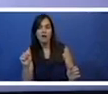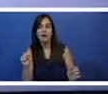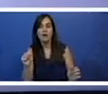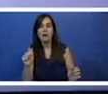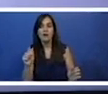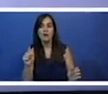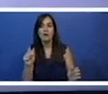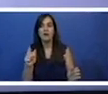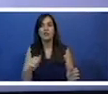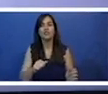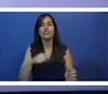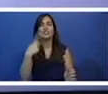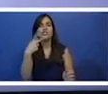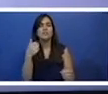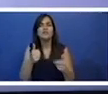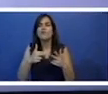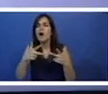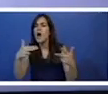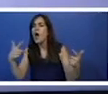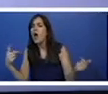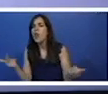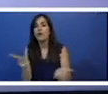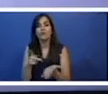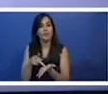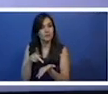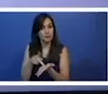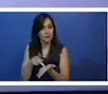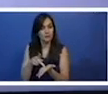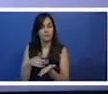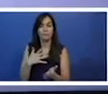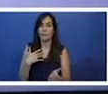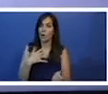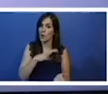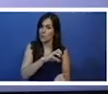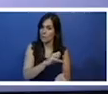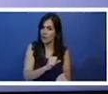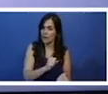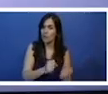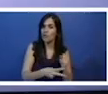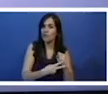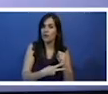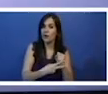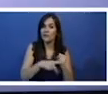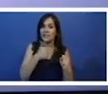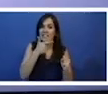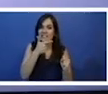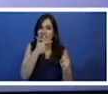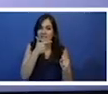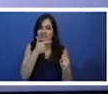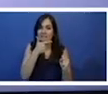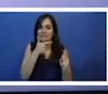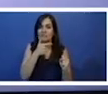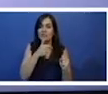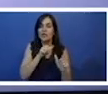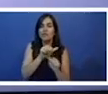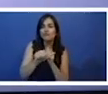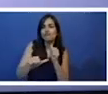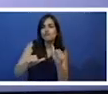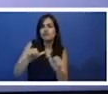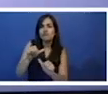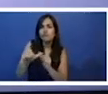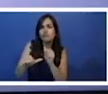ele disse várias verdades. Então, eu peguei o meu verbo rindo, que está no gerúndio, e fiz